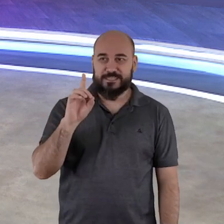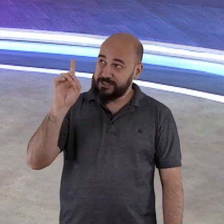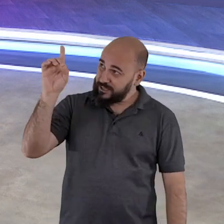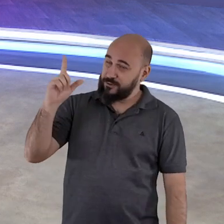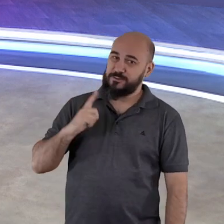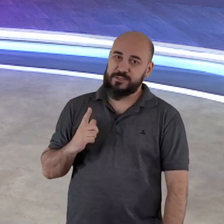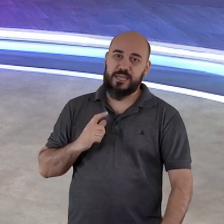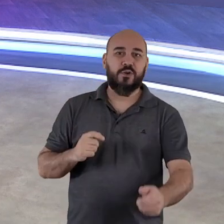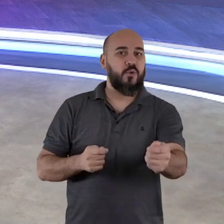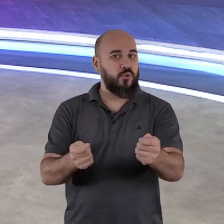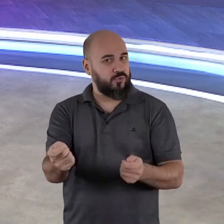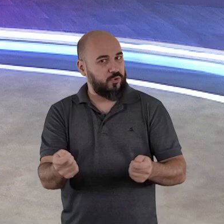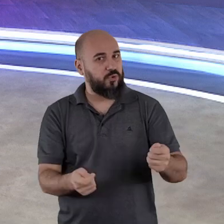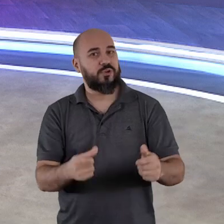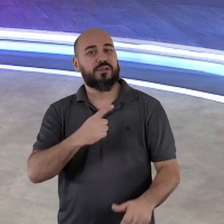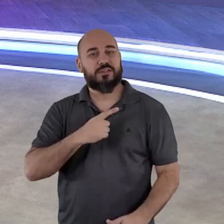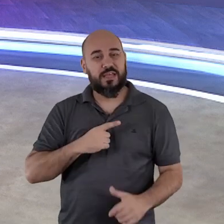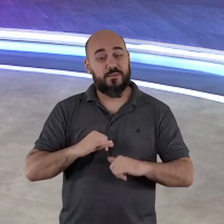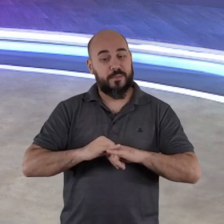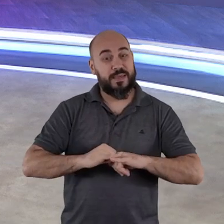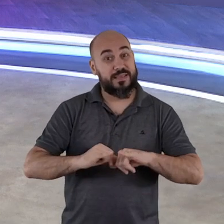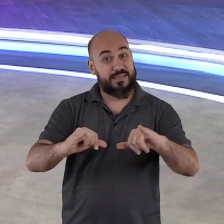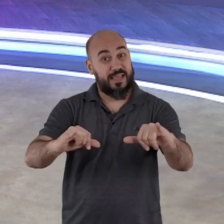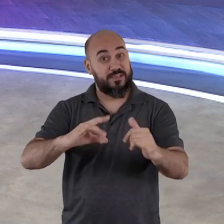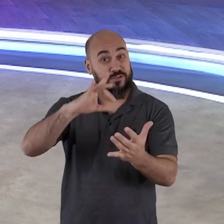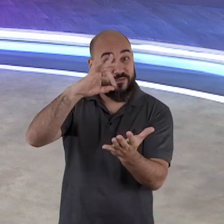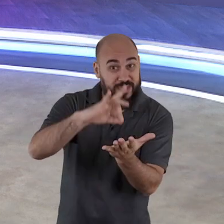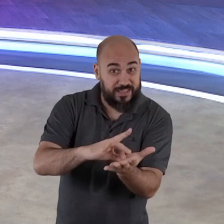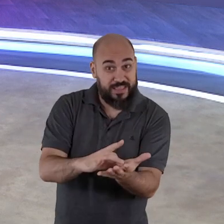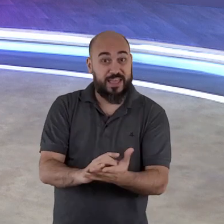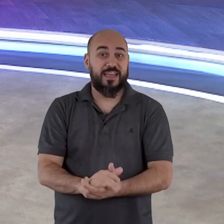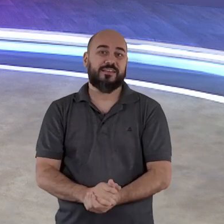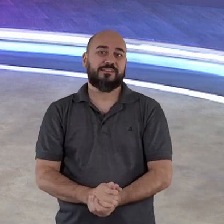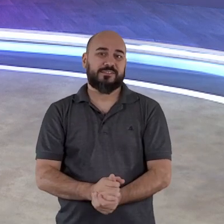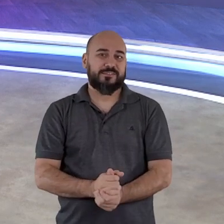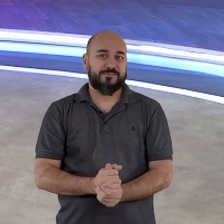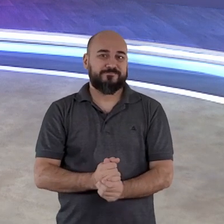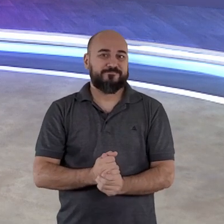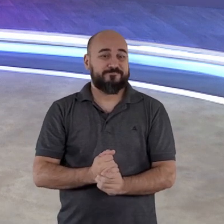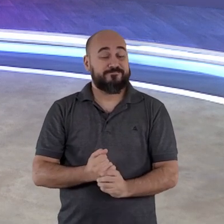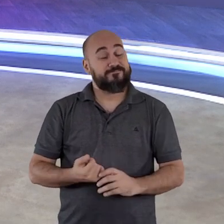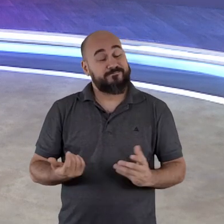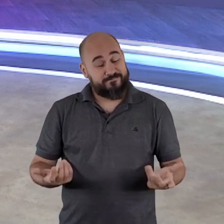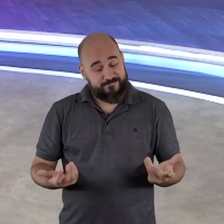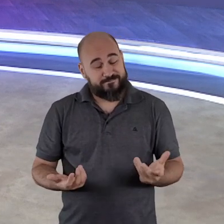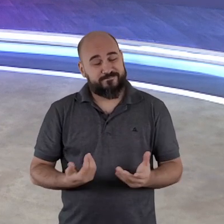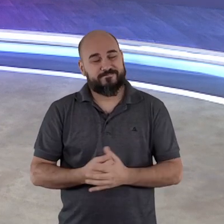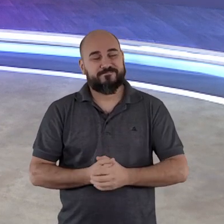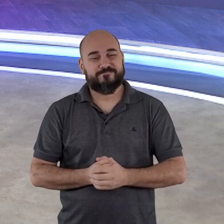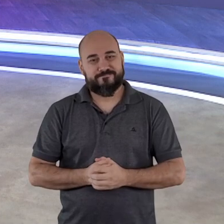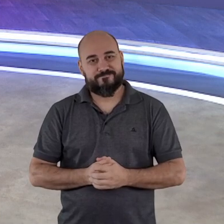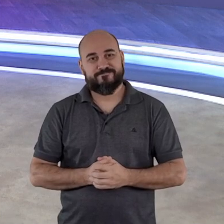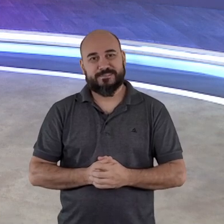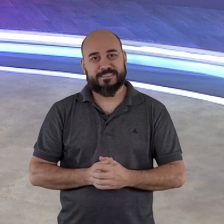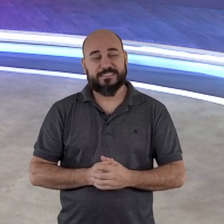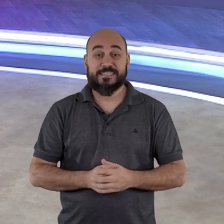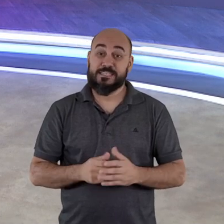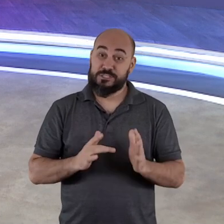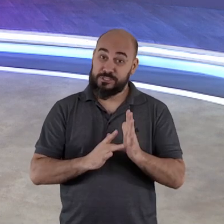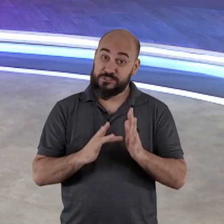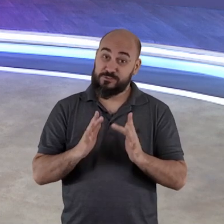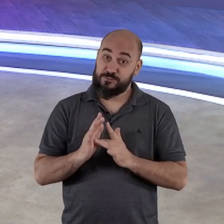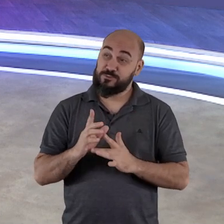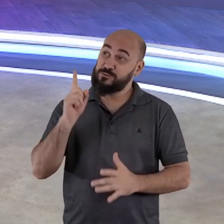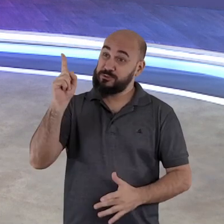tem a sua mensagem. Esta essência nunca foi mudada, porque Jesus Cristo é o mesmo